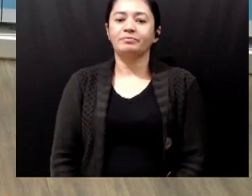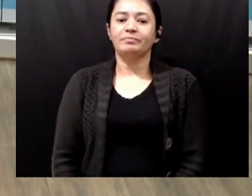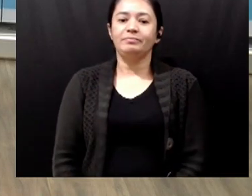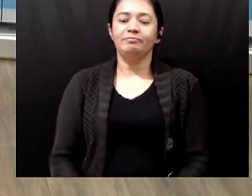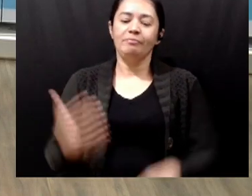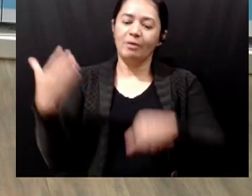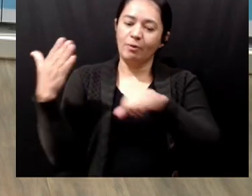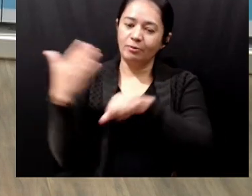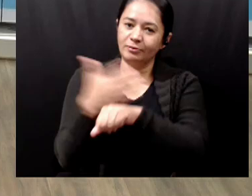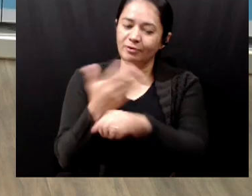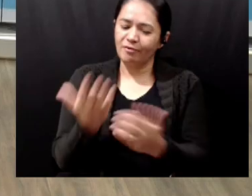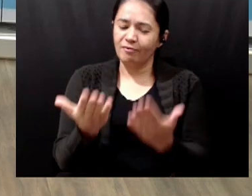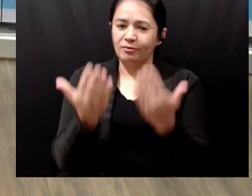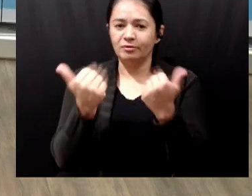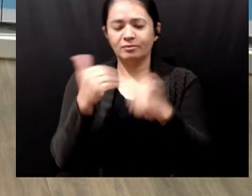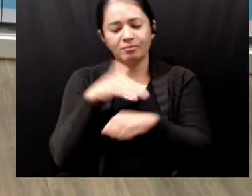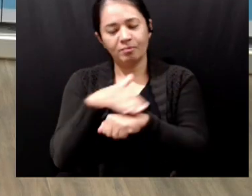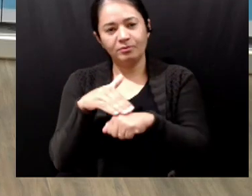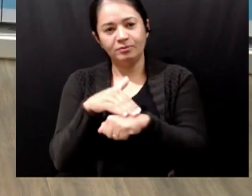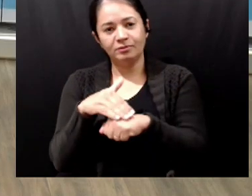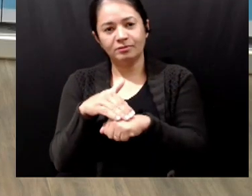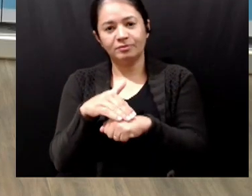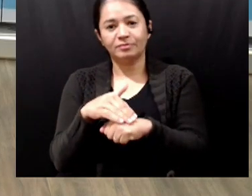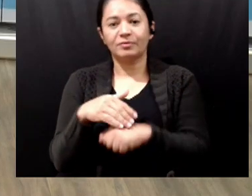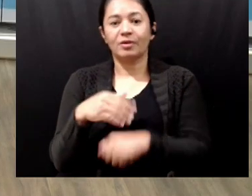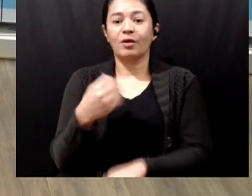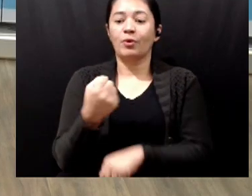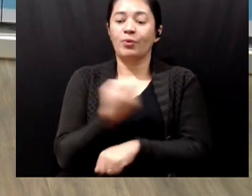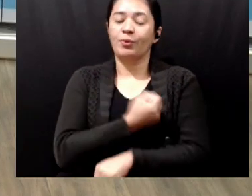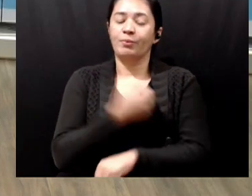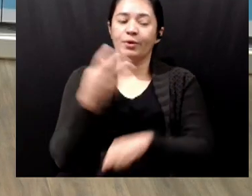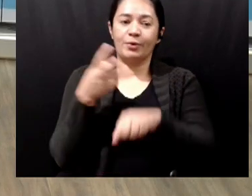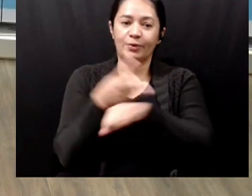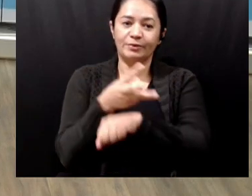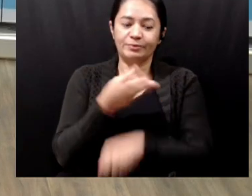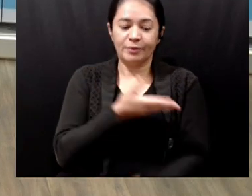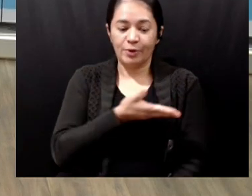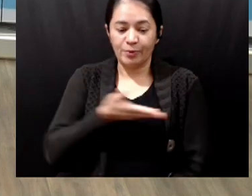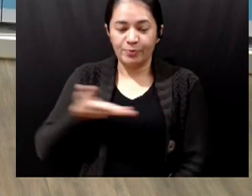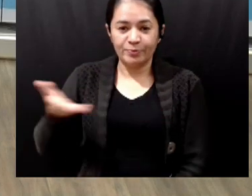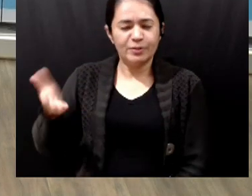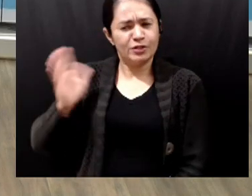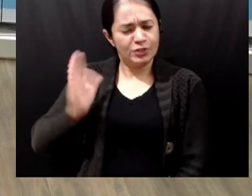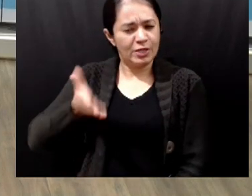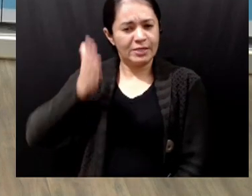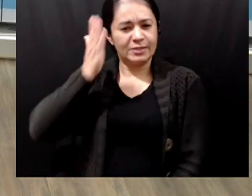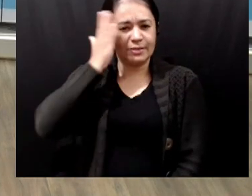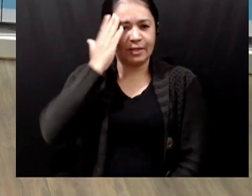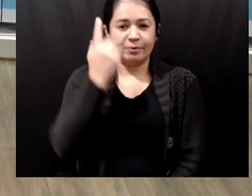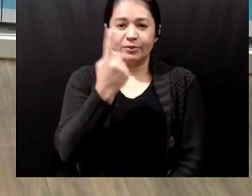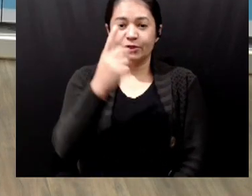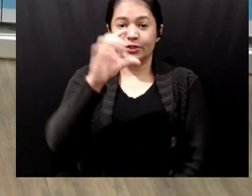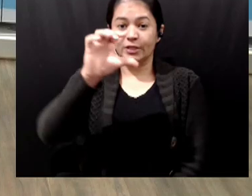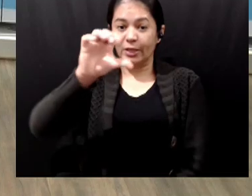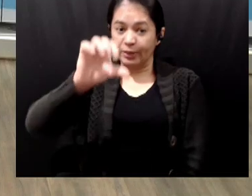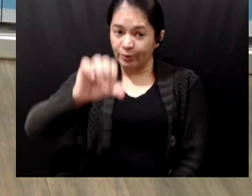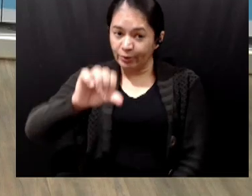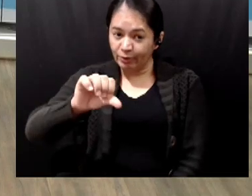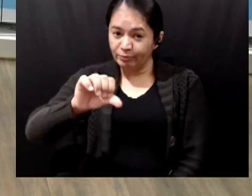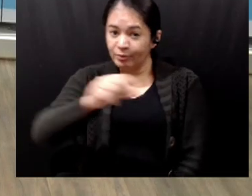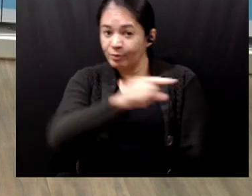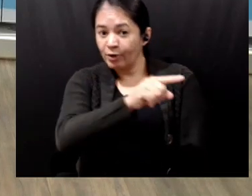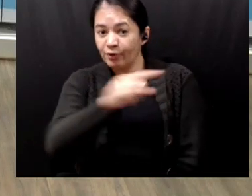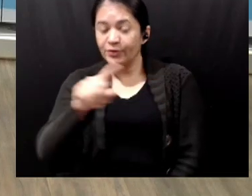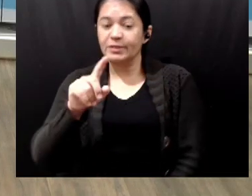Vamos conversar pelo número do nosso WhatsApp, que você já sabe, né? 19 é o nosso DDD, para você que é de Campinas e